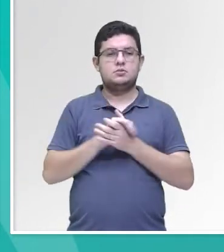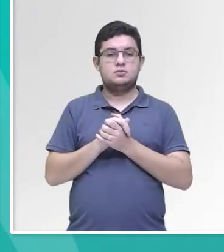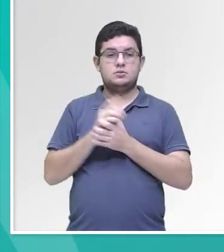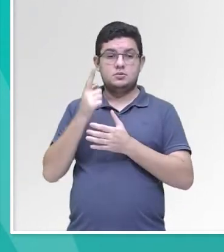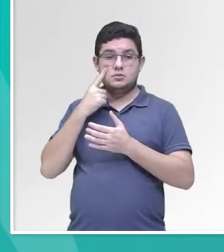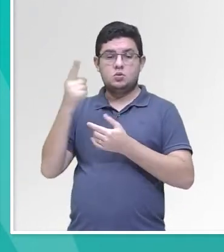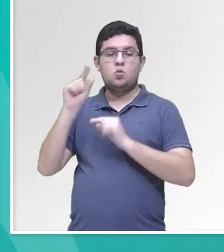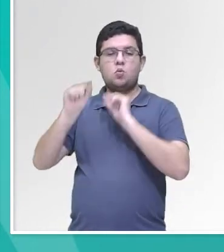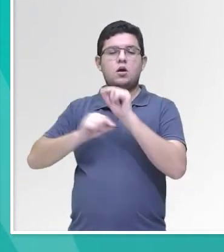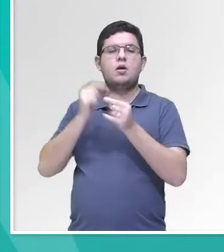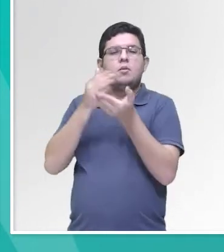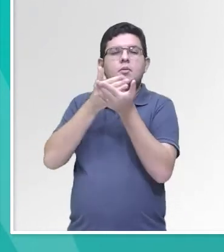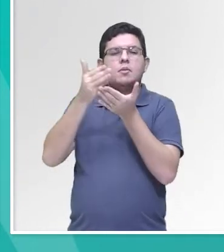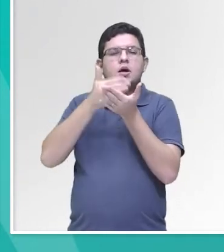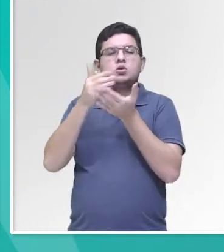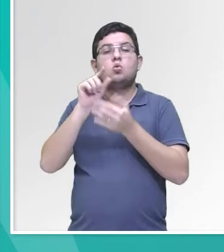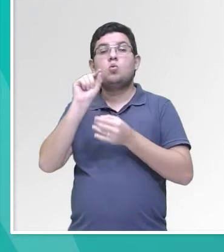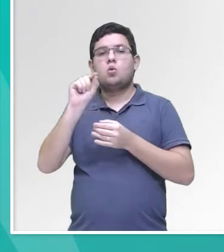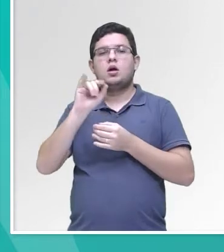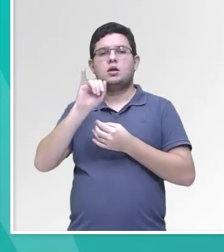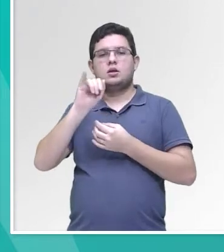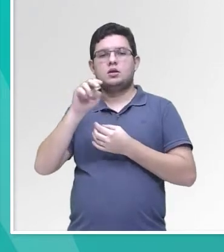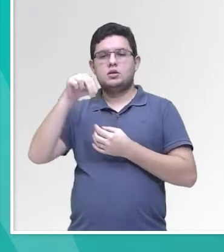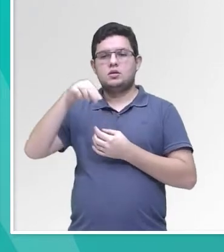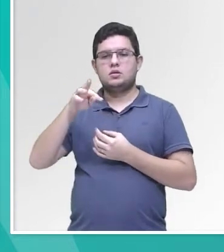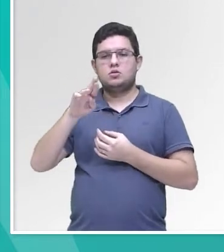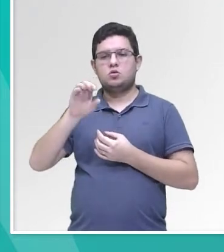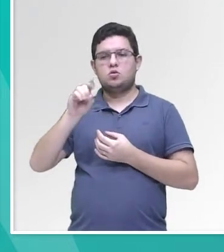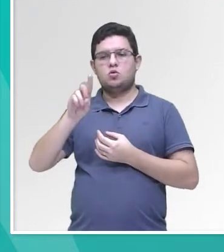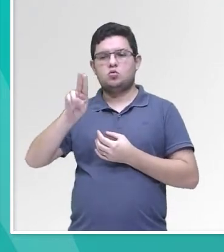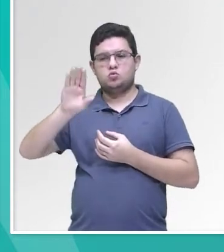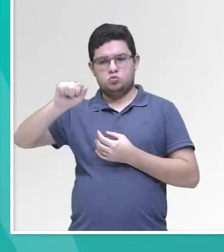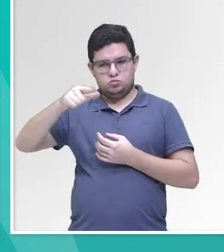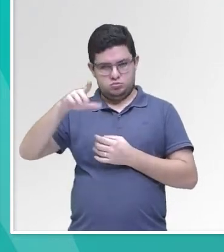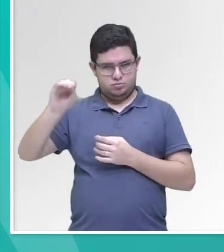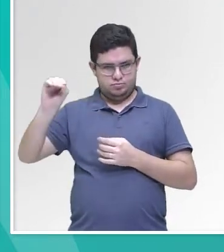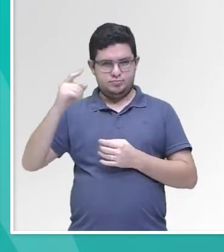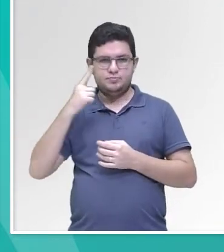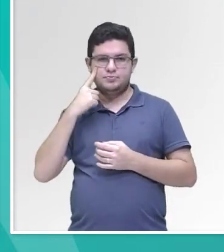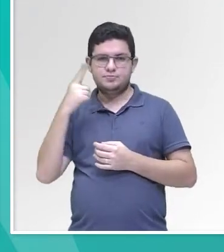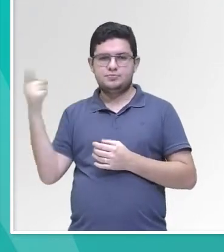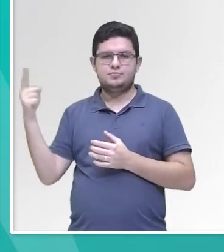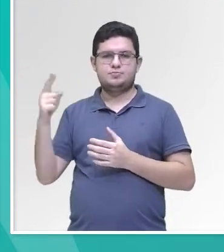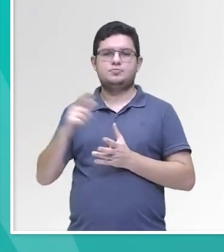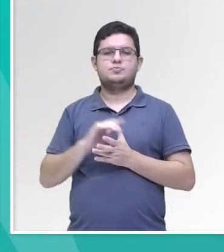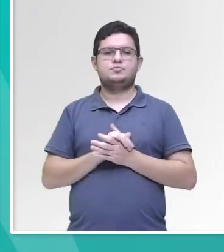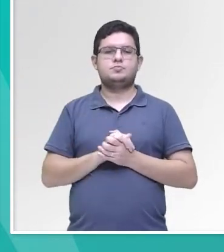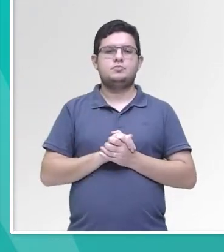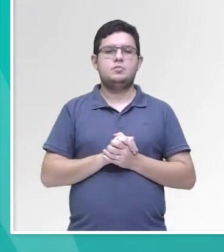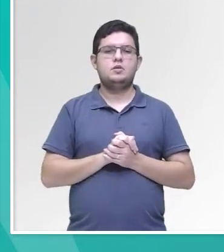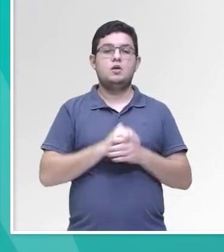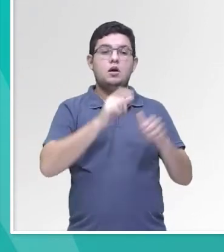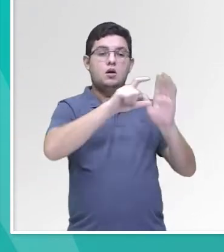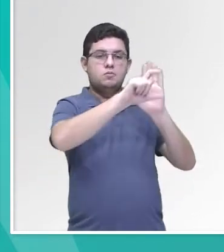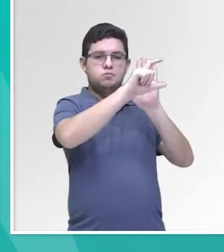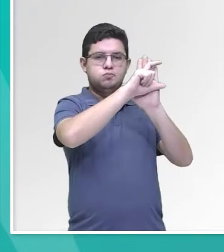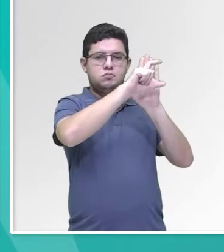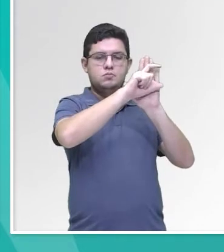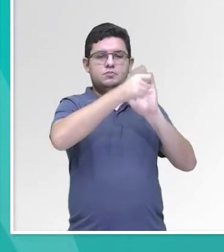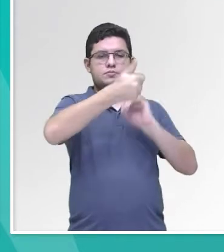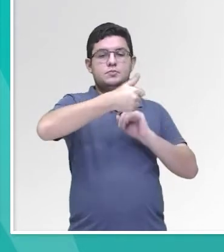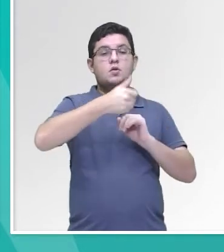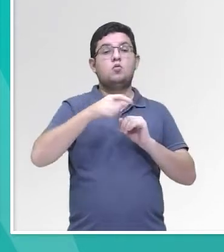primeira parte. A primeira parte de um texto dissertativo argumentativo é a introdução. Bate print